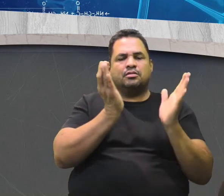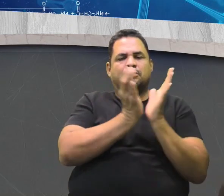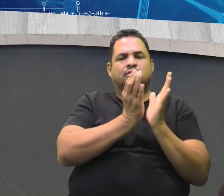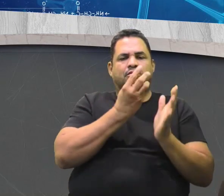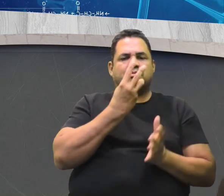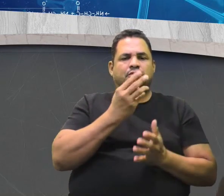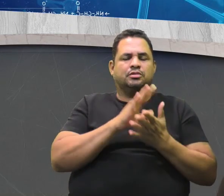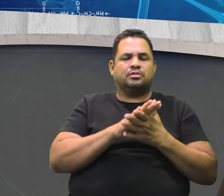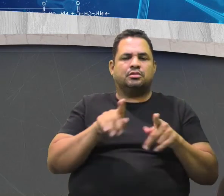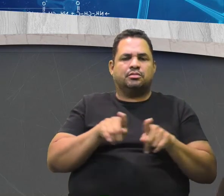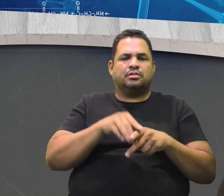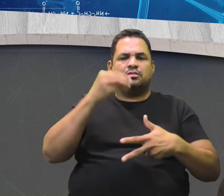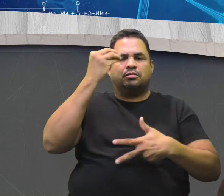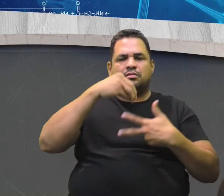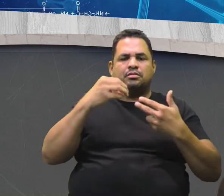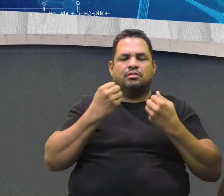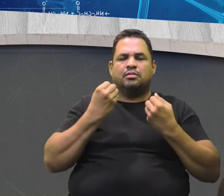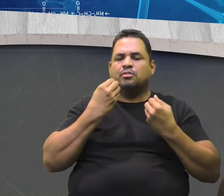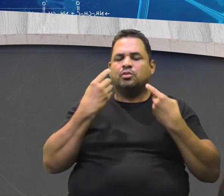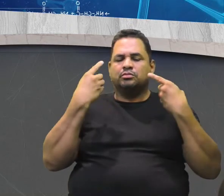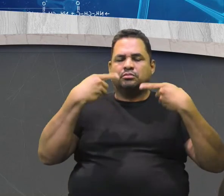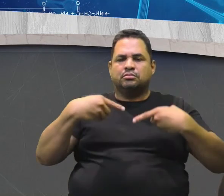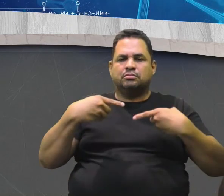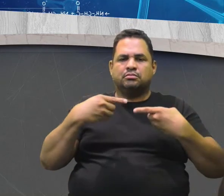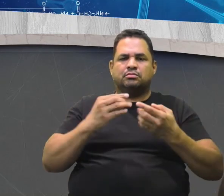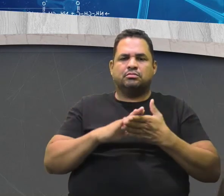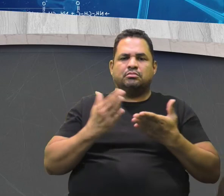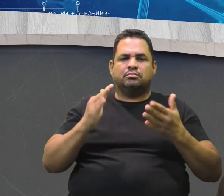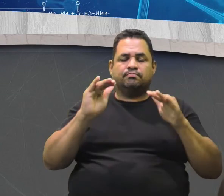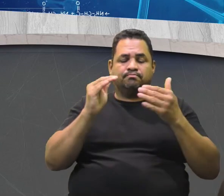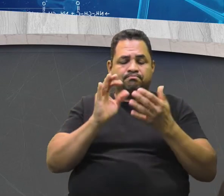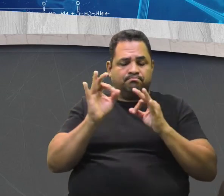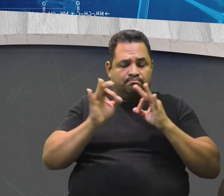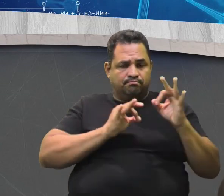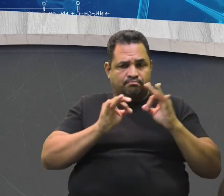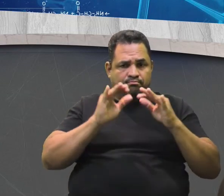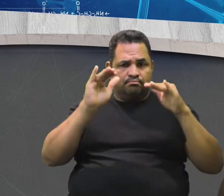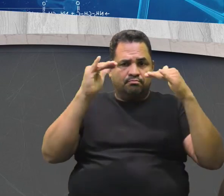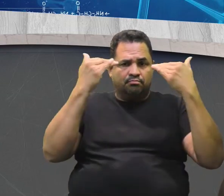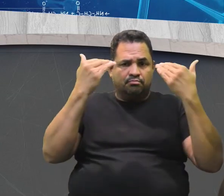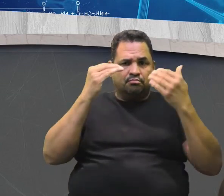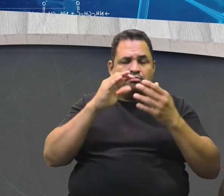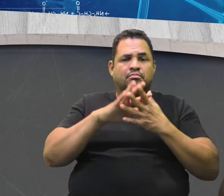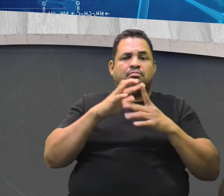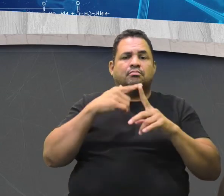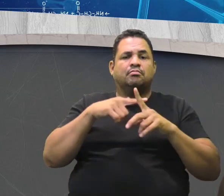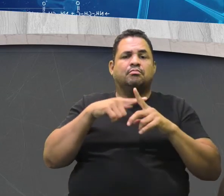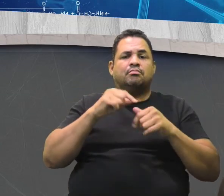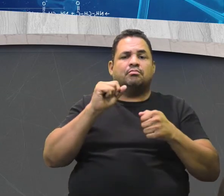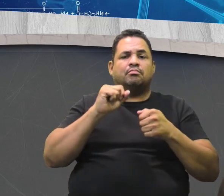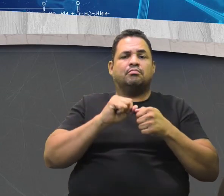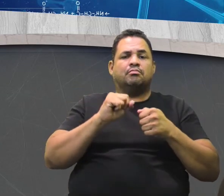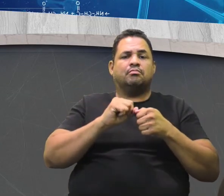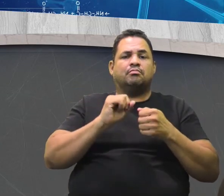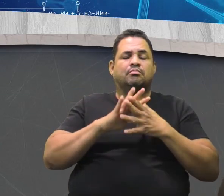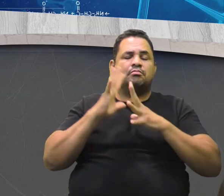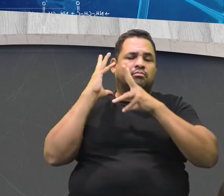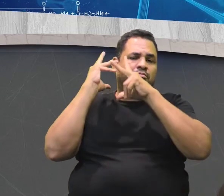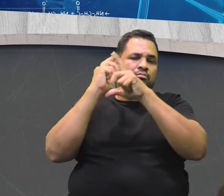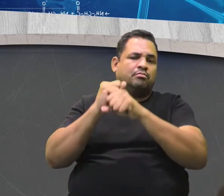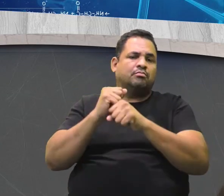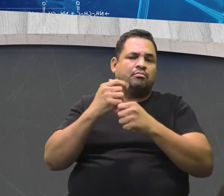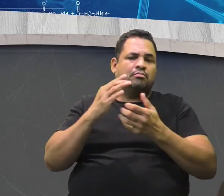avaliações do Enem. Valeu? Boa sorte, meu caro aluno. Então, se prepare, fique ligado. porque nós vamos fazer pequenas